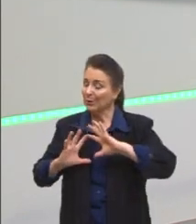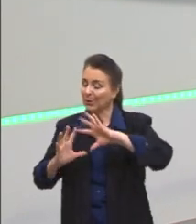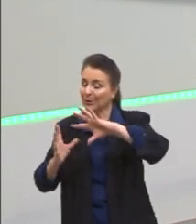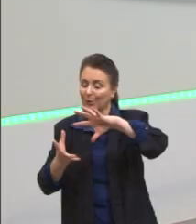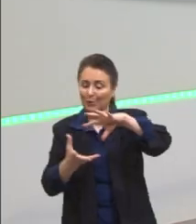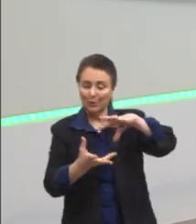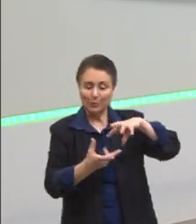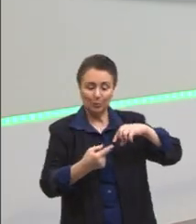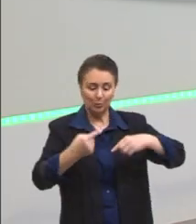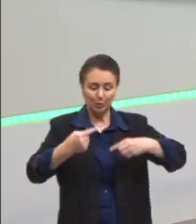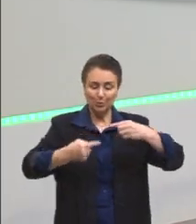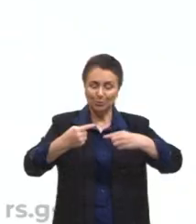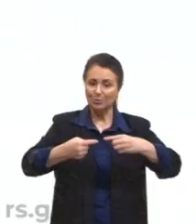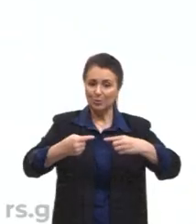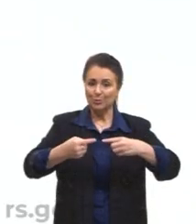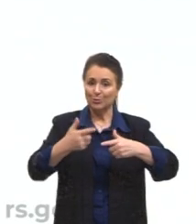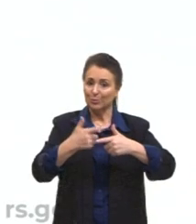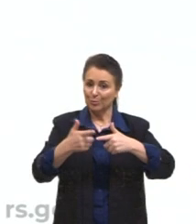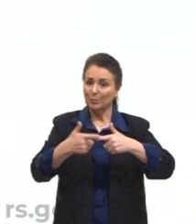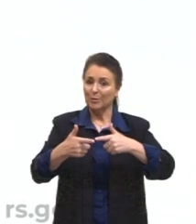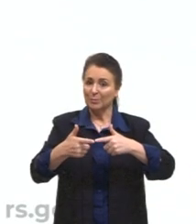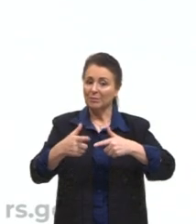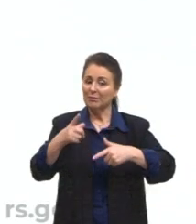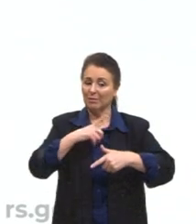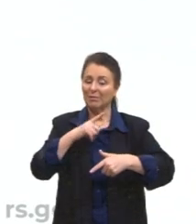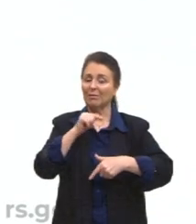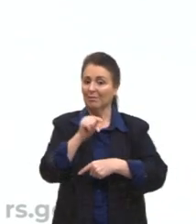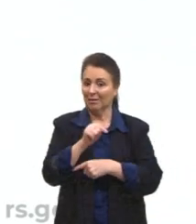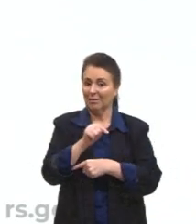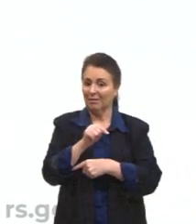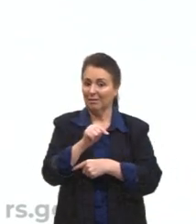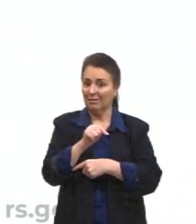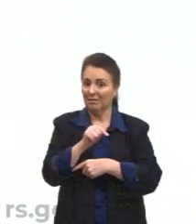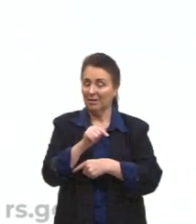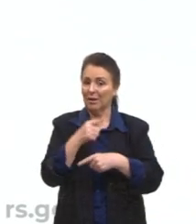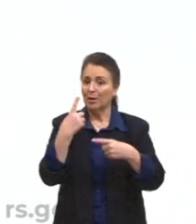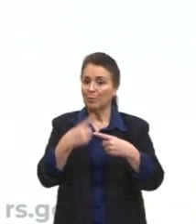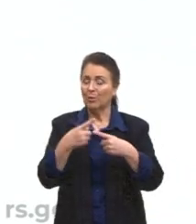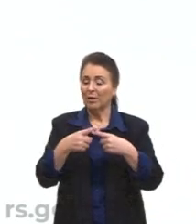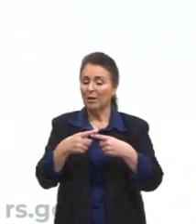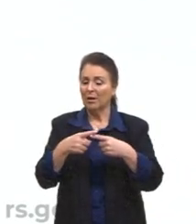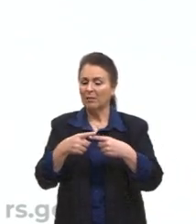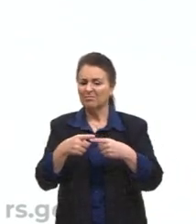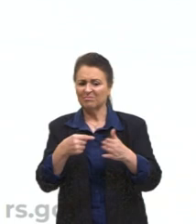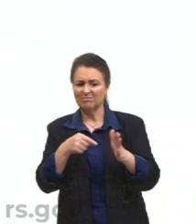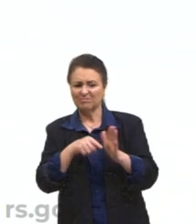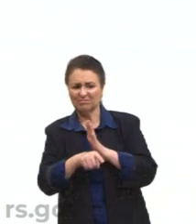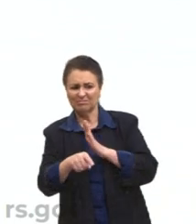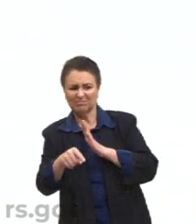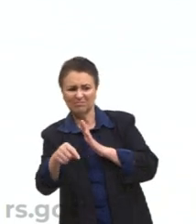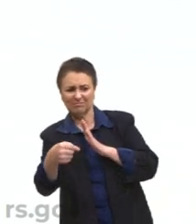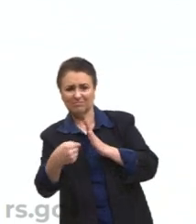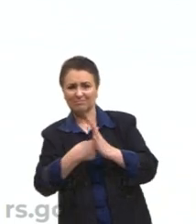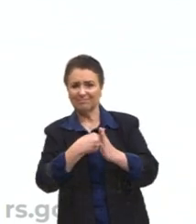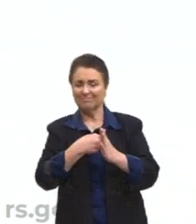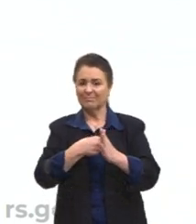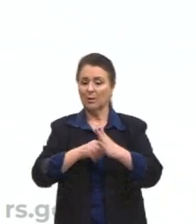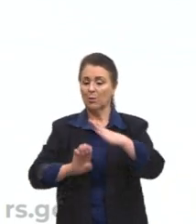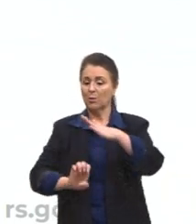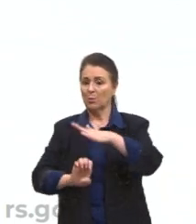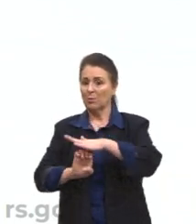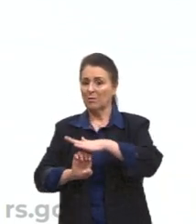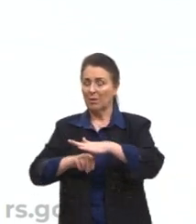também o problema da globalização né porque a globalização ela ela questiona ela Tena os estados nacionais